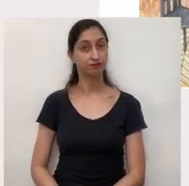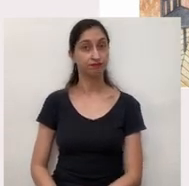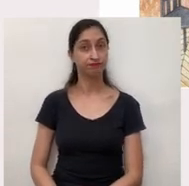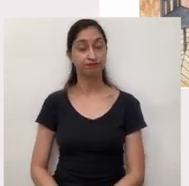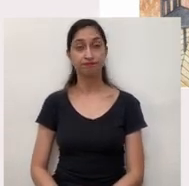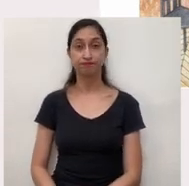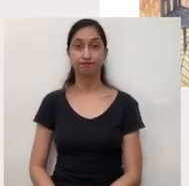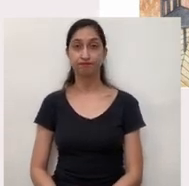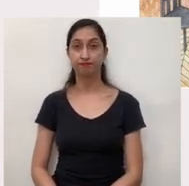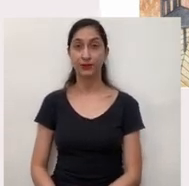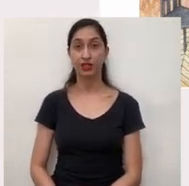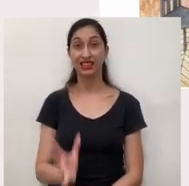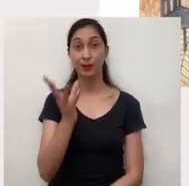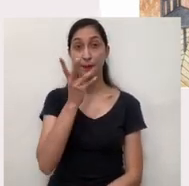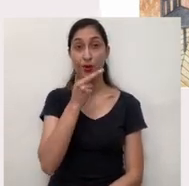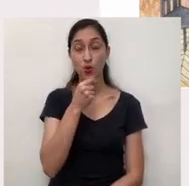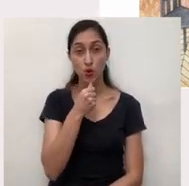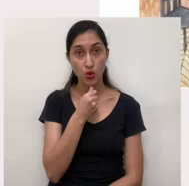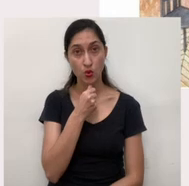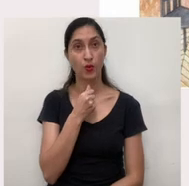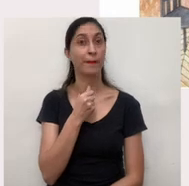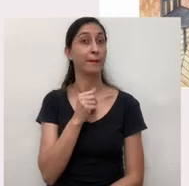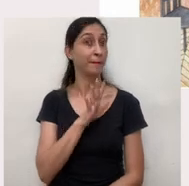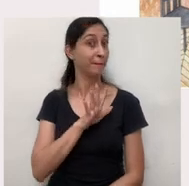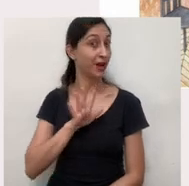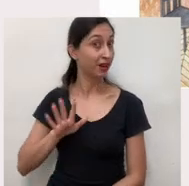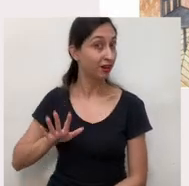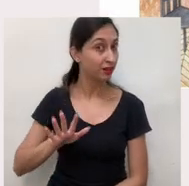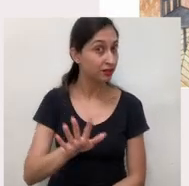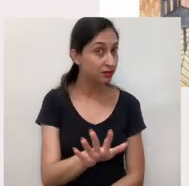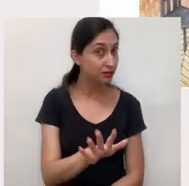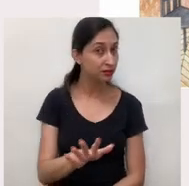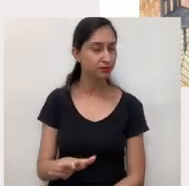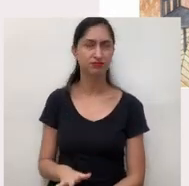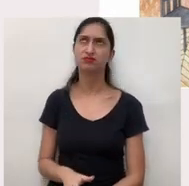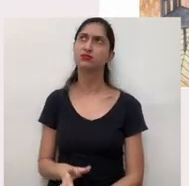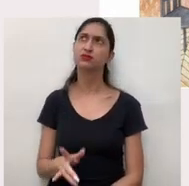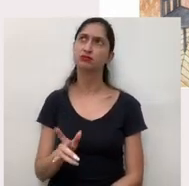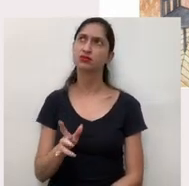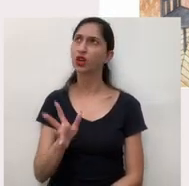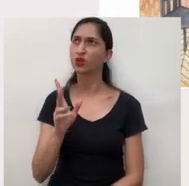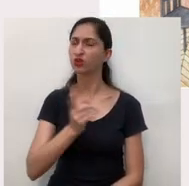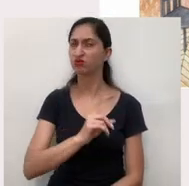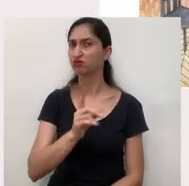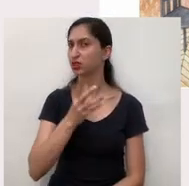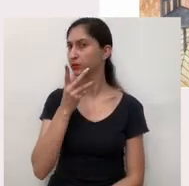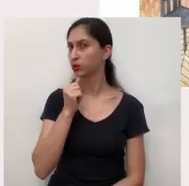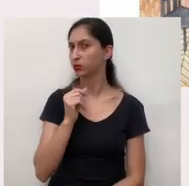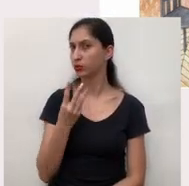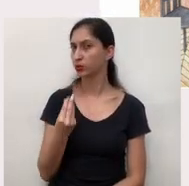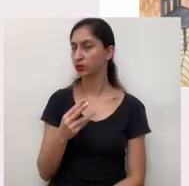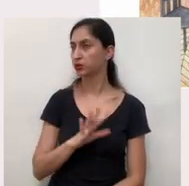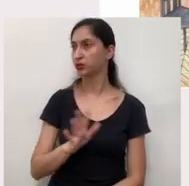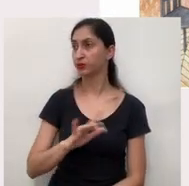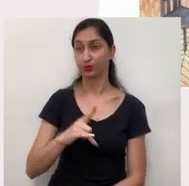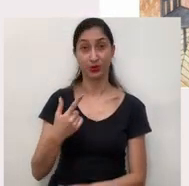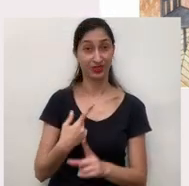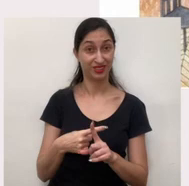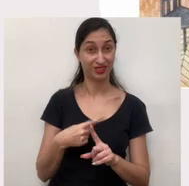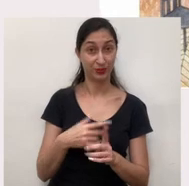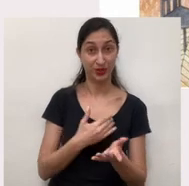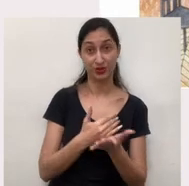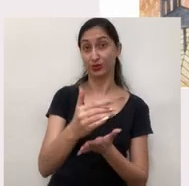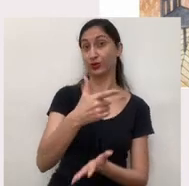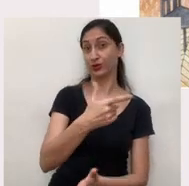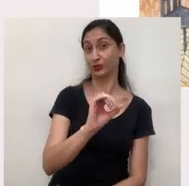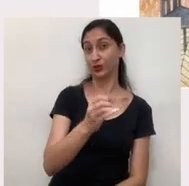Como demorou para ser, mas não, até que não demorou tanto, Cidade Gráfica de 2014,